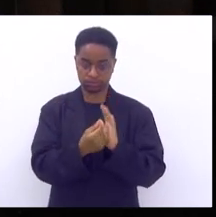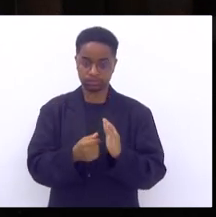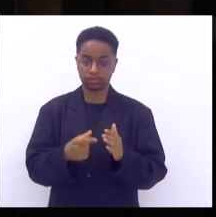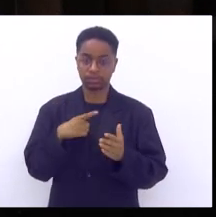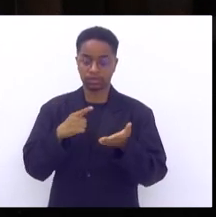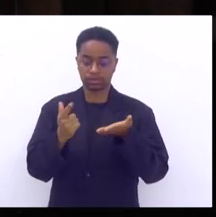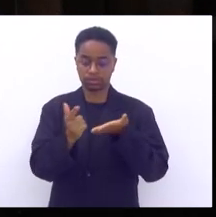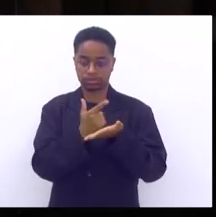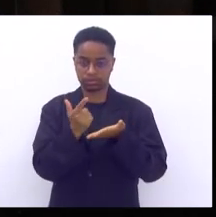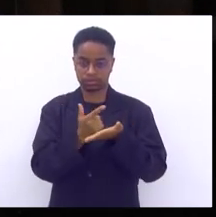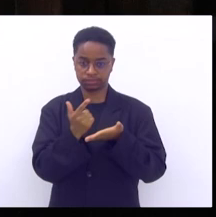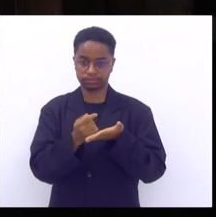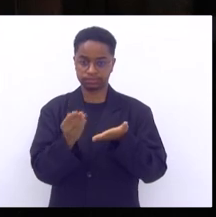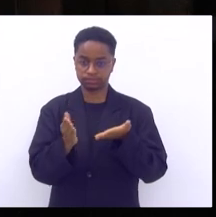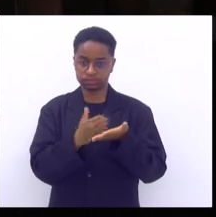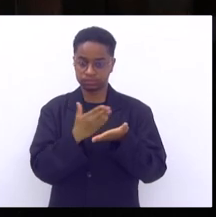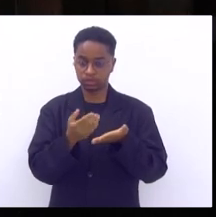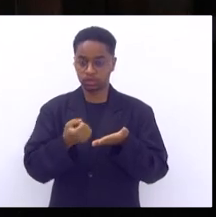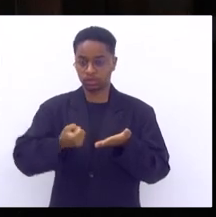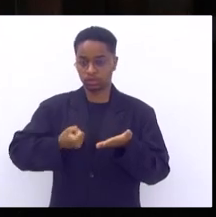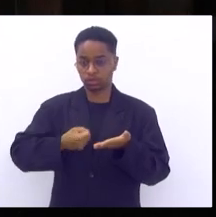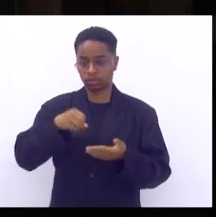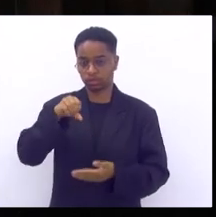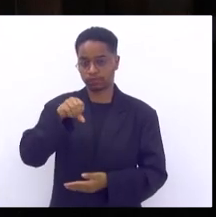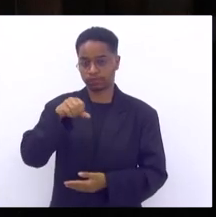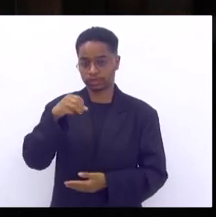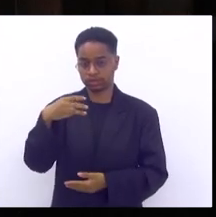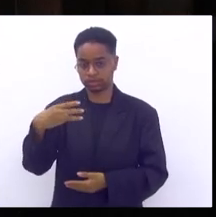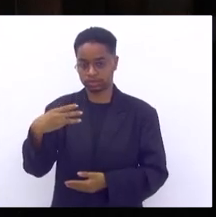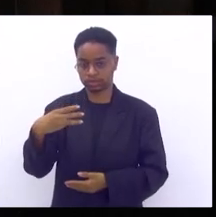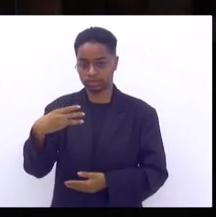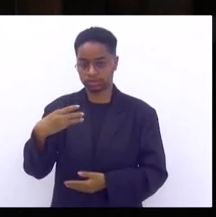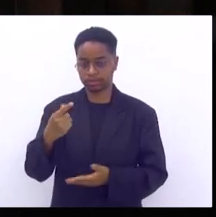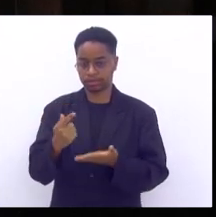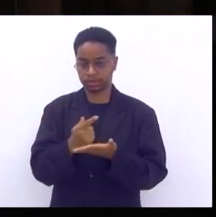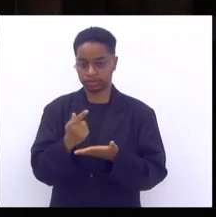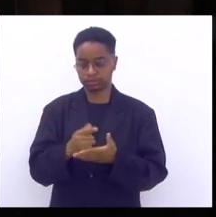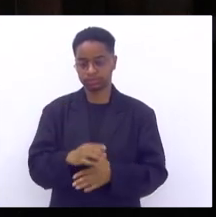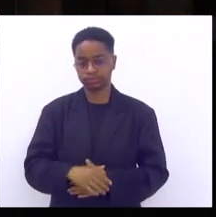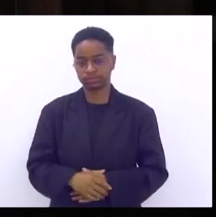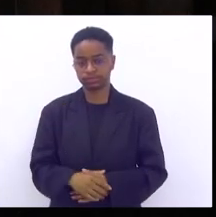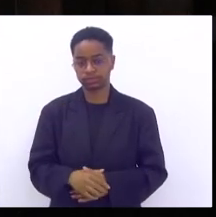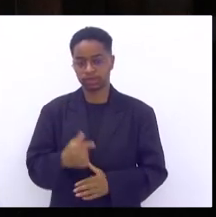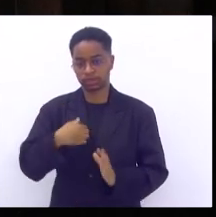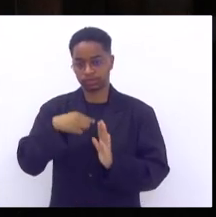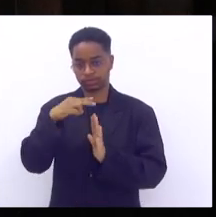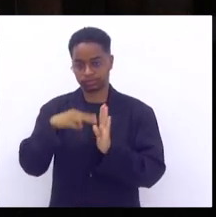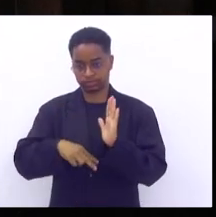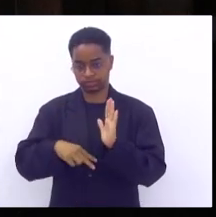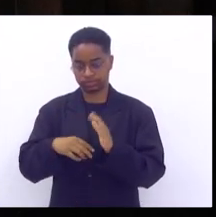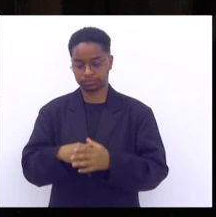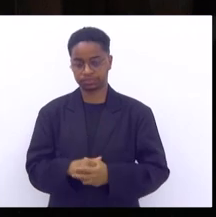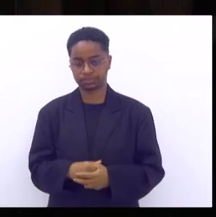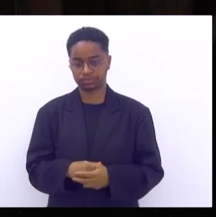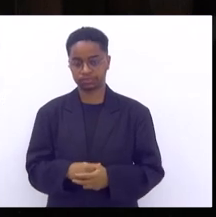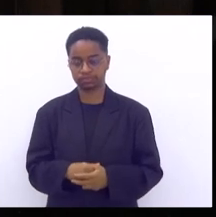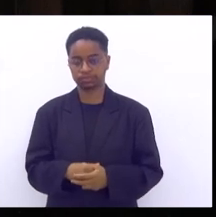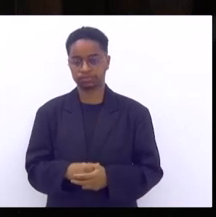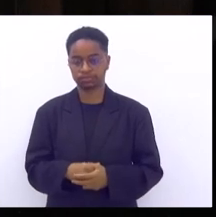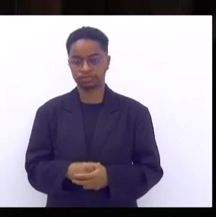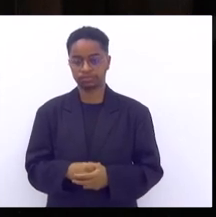página 93, está aqui na minha mão, vou ler para o senhor.